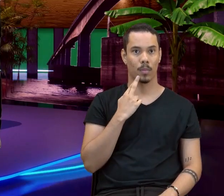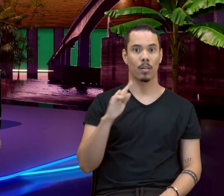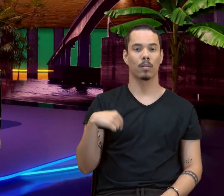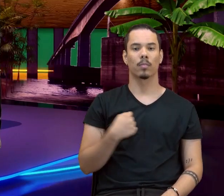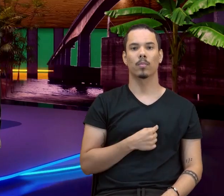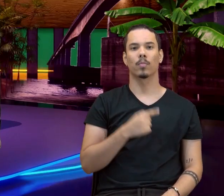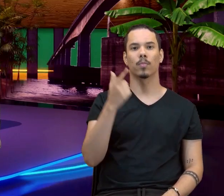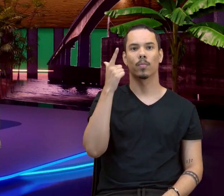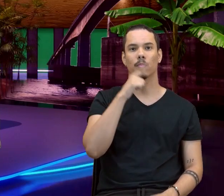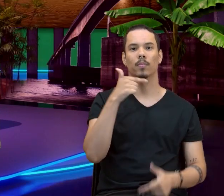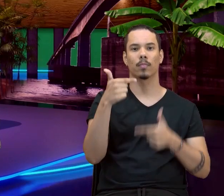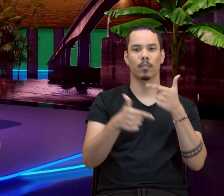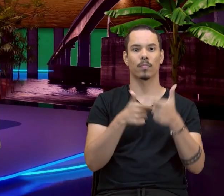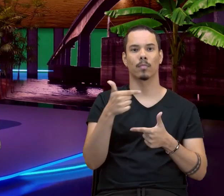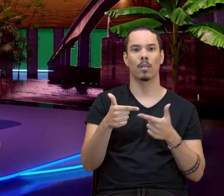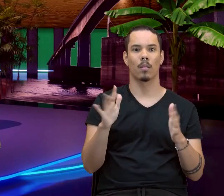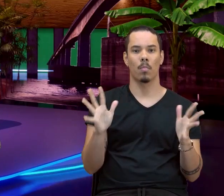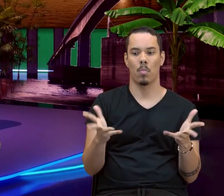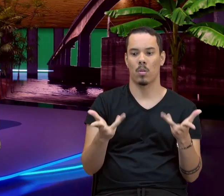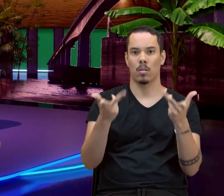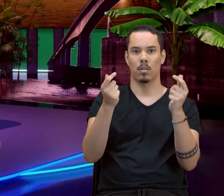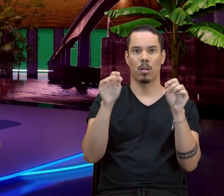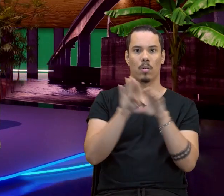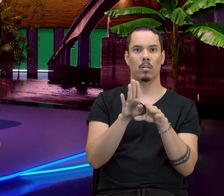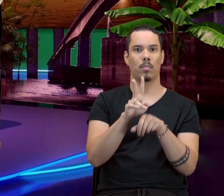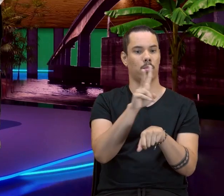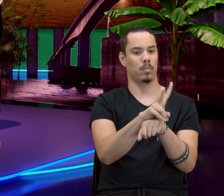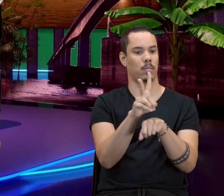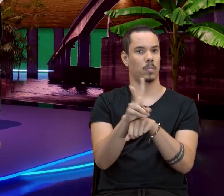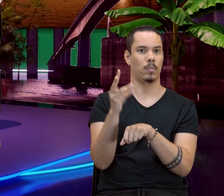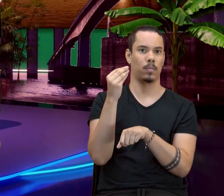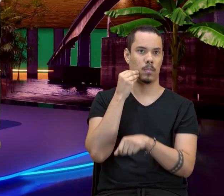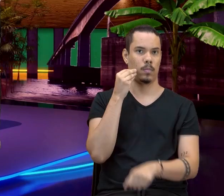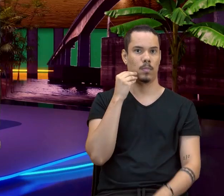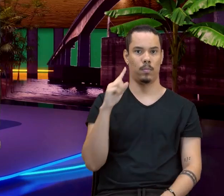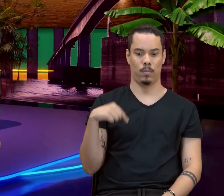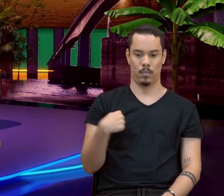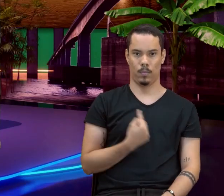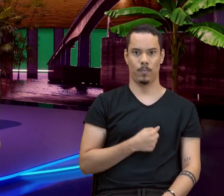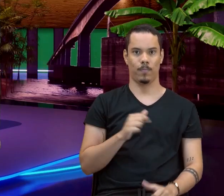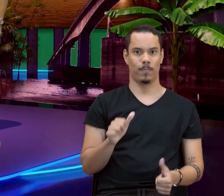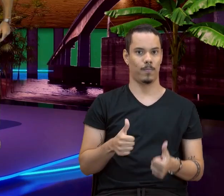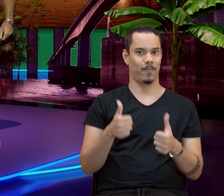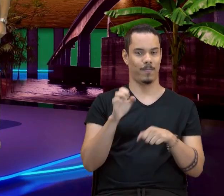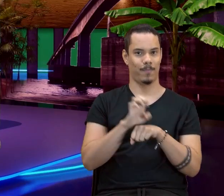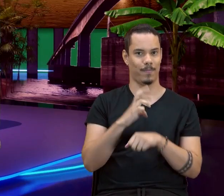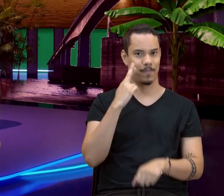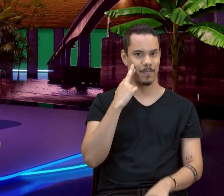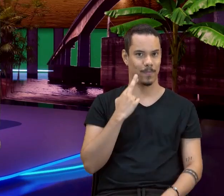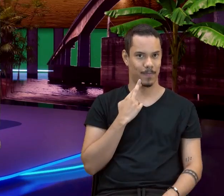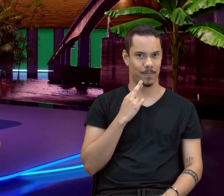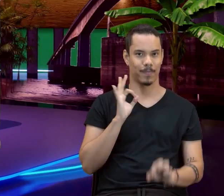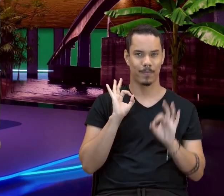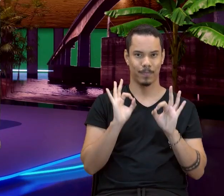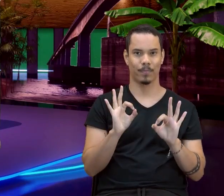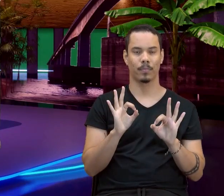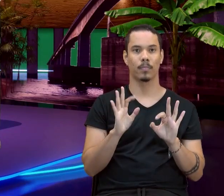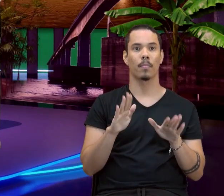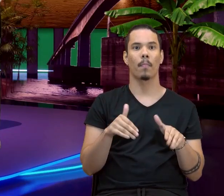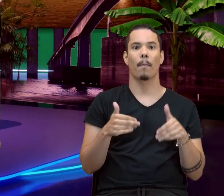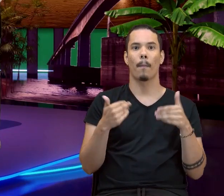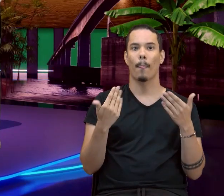essa questão do potencial, da preservação dentro do nosso querido e amado estado de Rondônia. Beleza. Então,